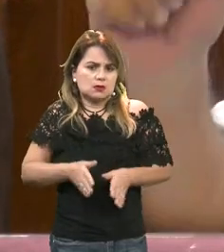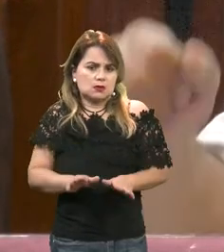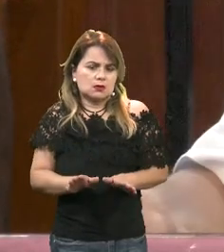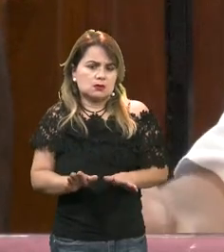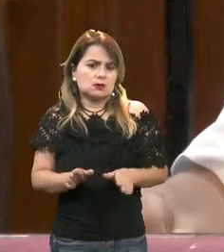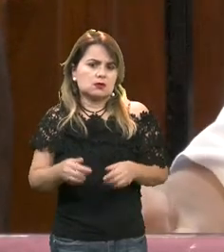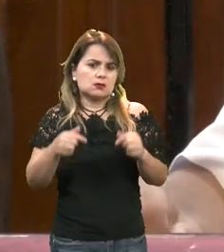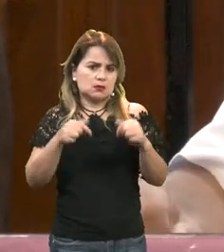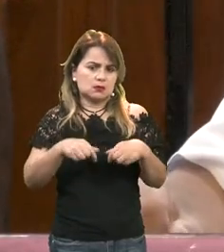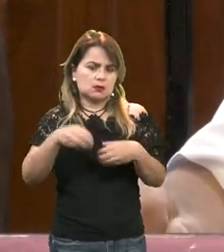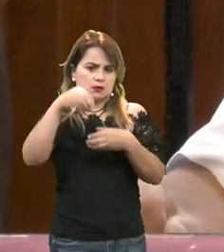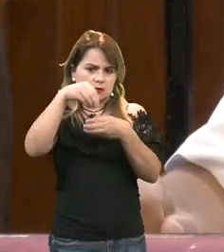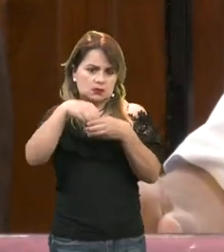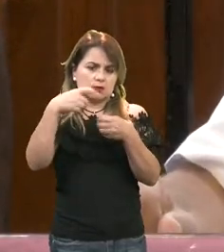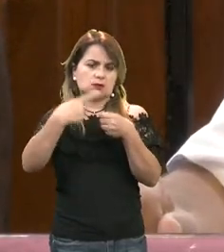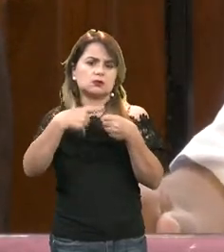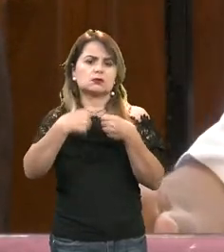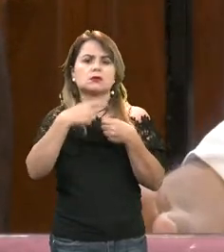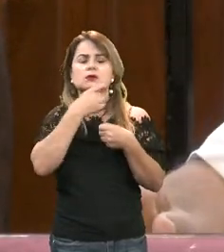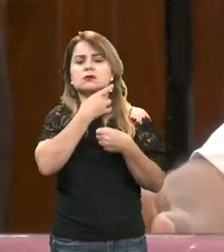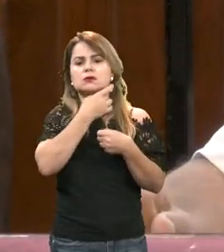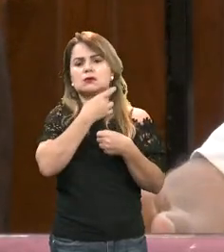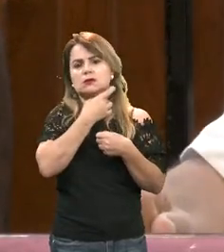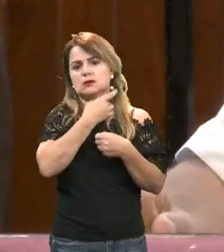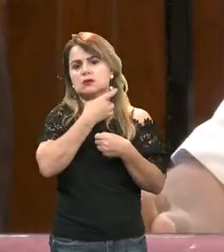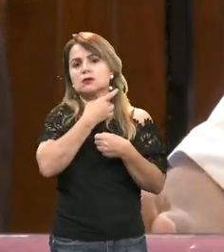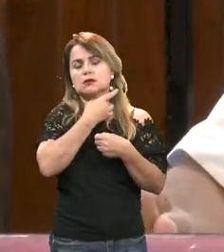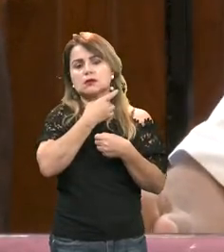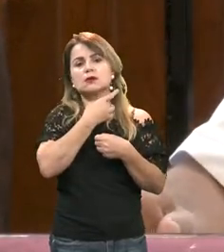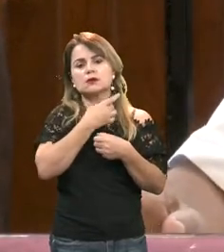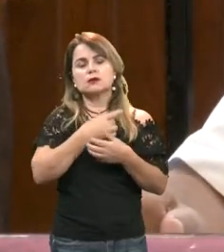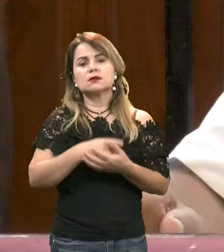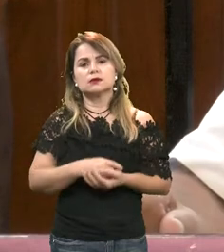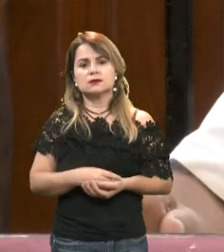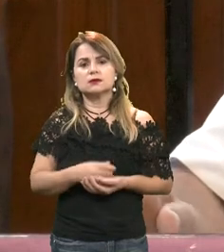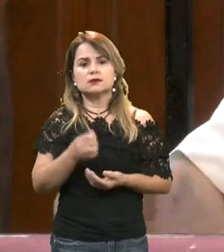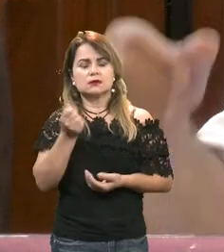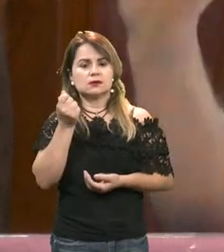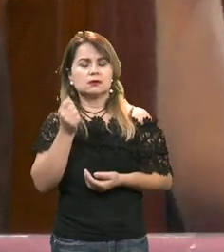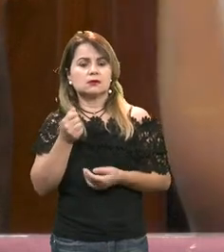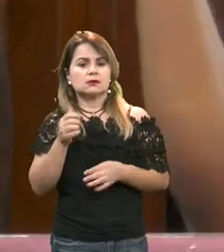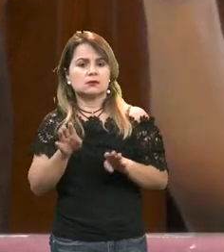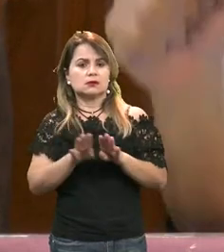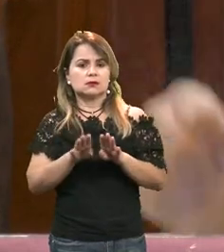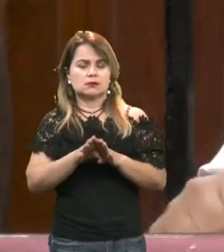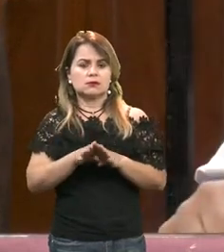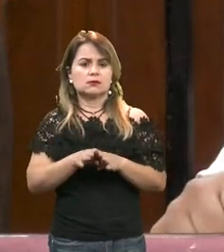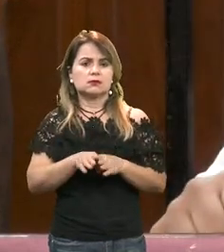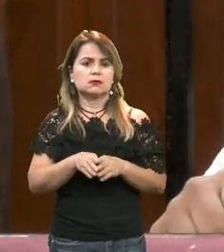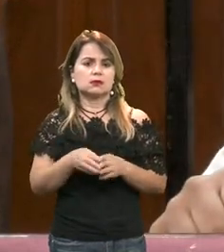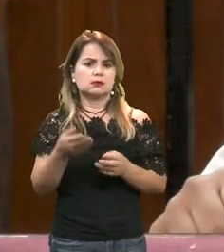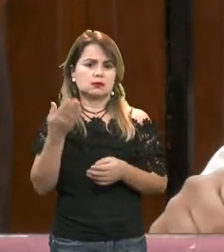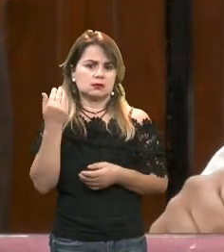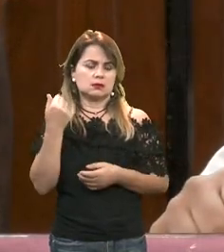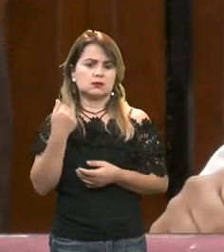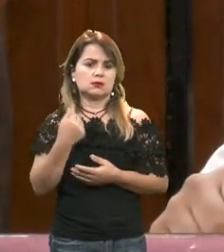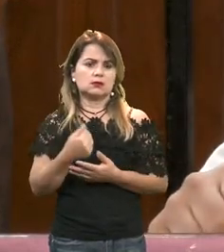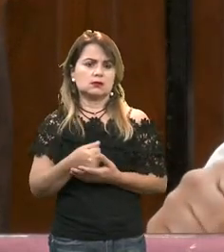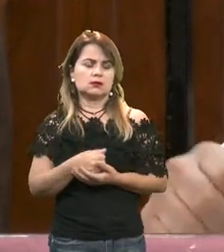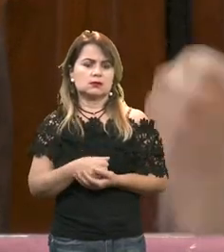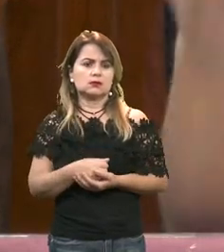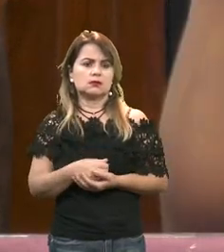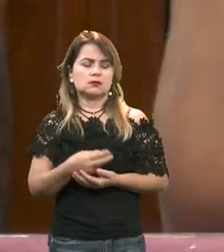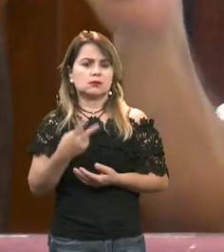essas sofridas mães com a doença do câncer de mama, a qual eu tive, ela pôde, em